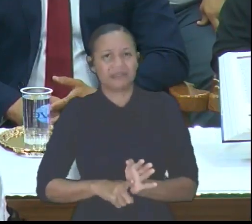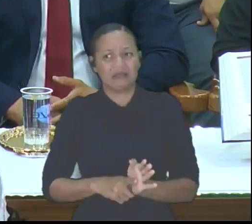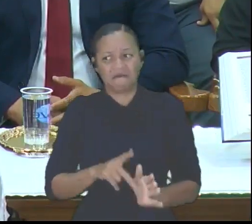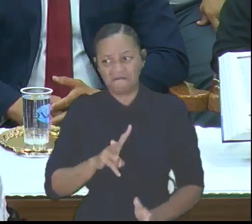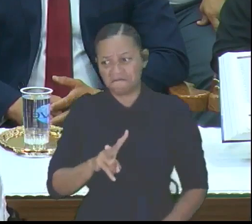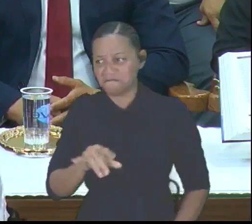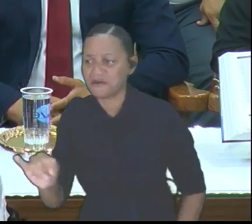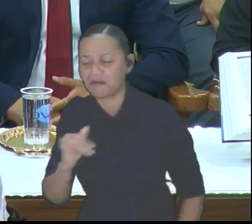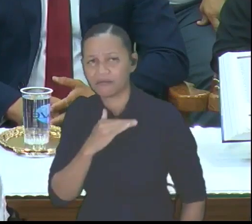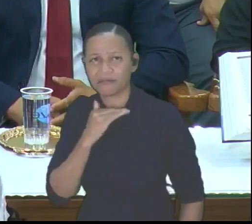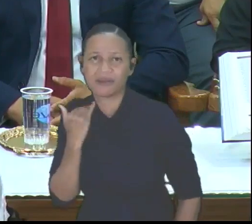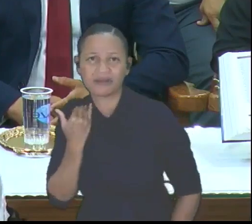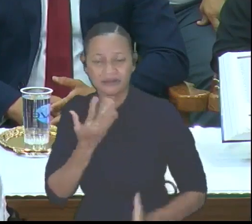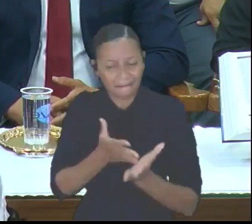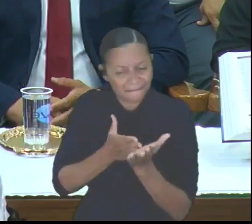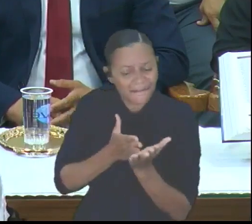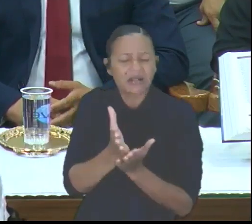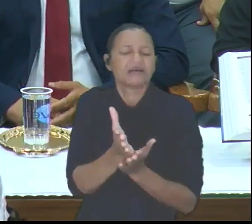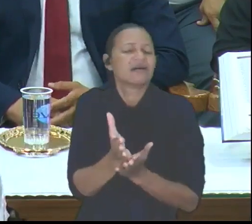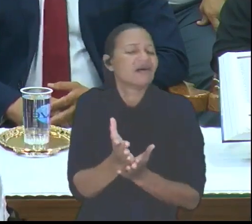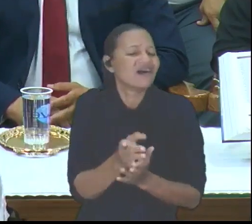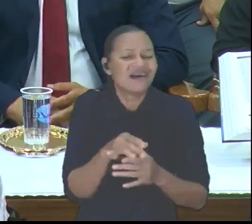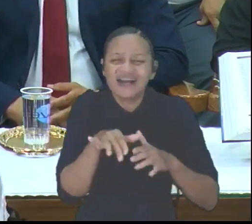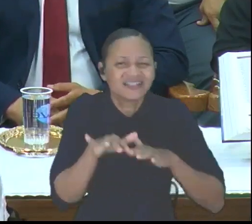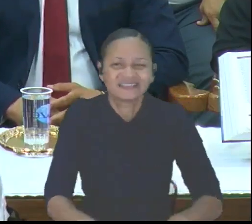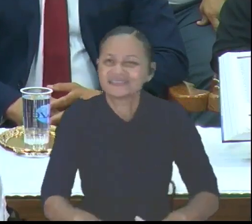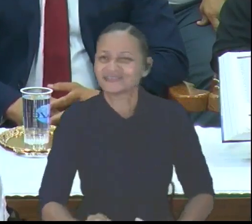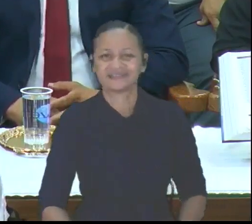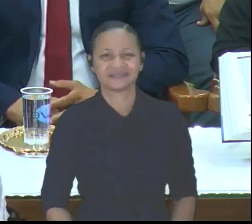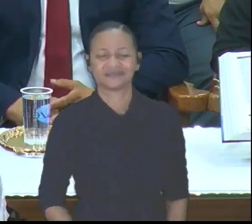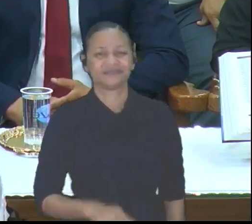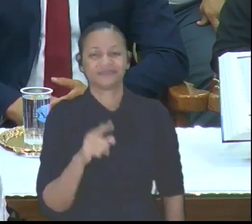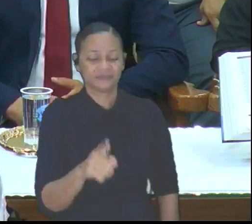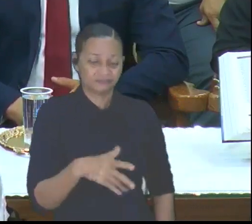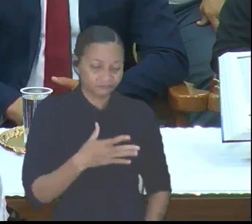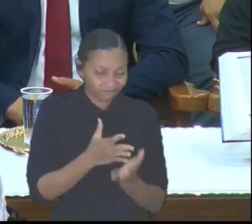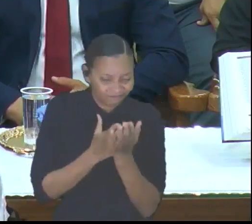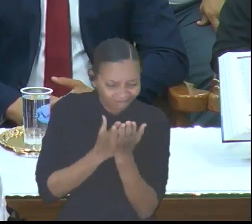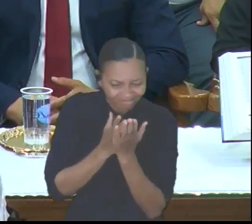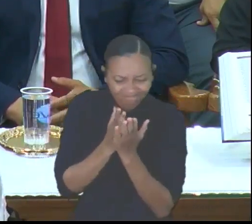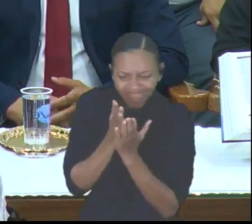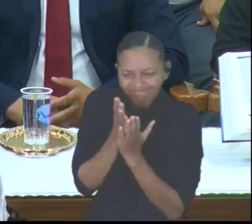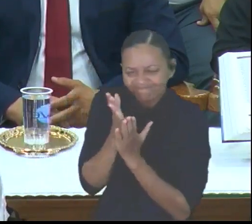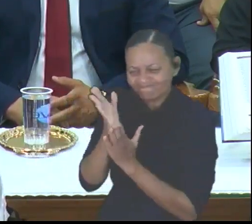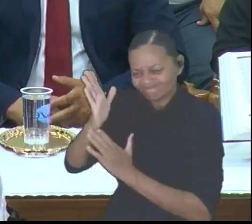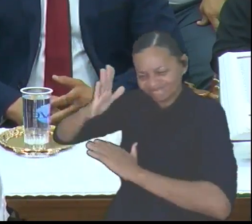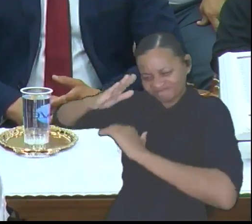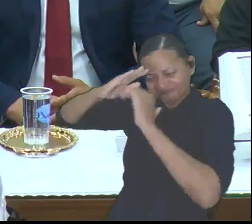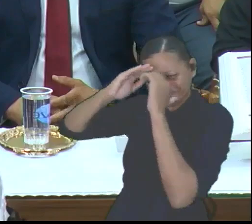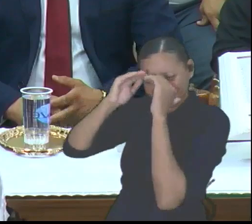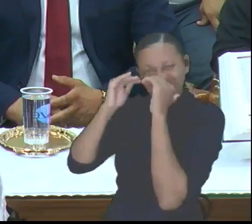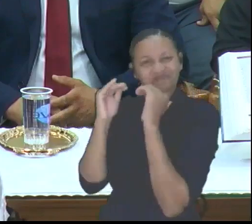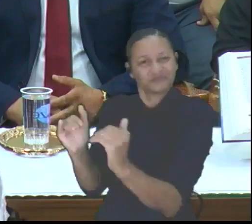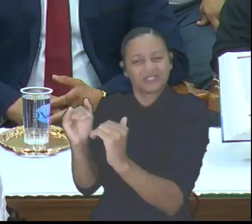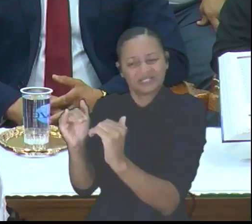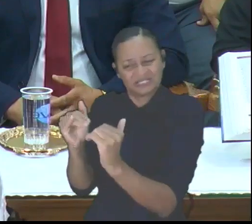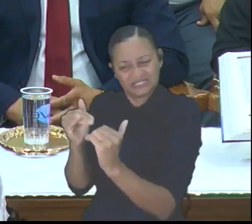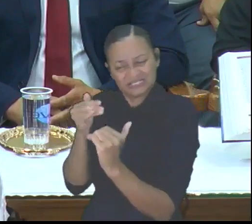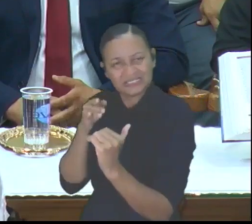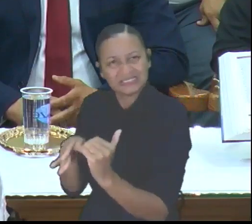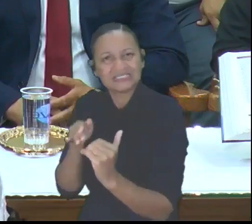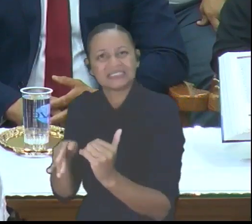morrer, porque fidelidade é exatamente isso, irmão. A lealdade, ela trabalha, é